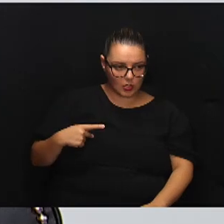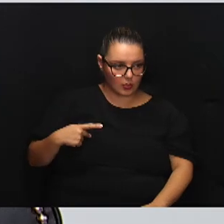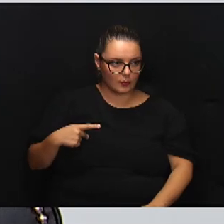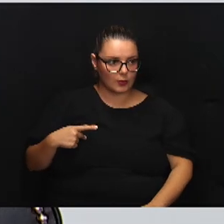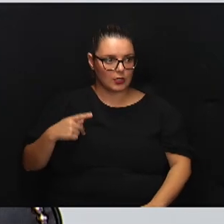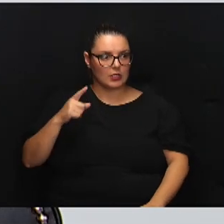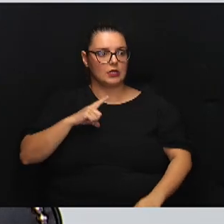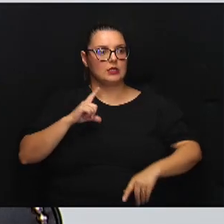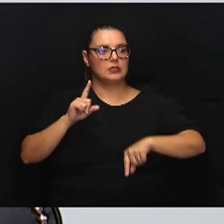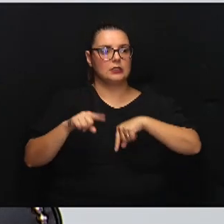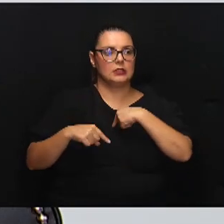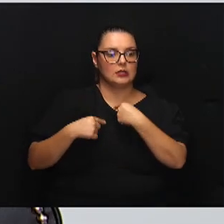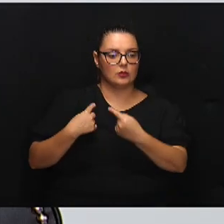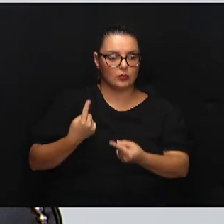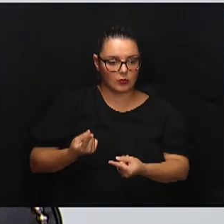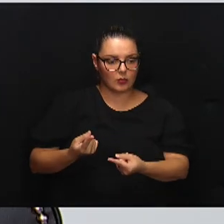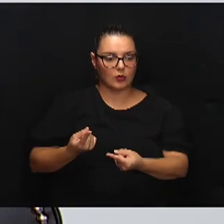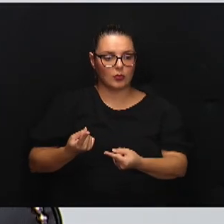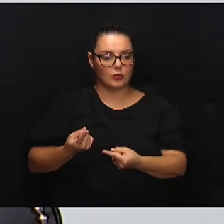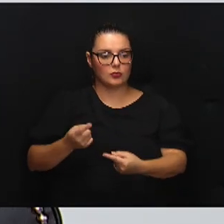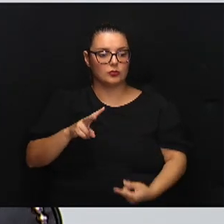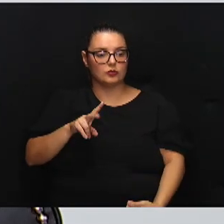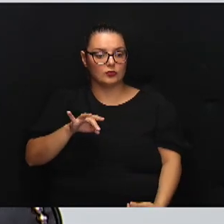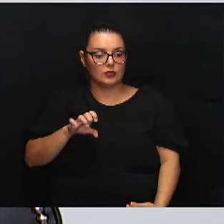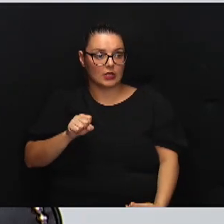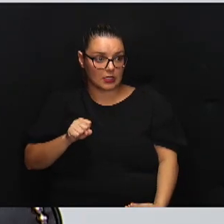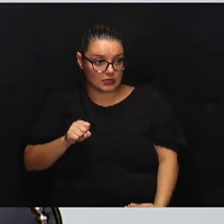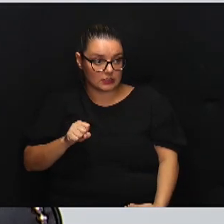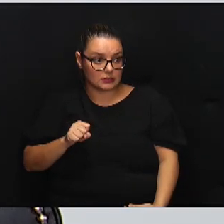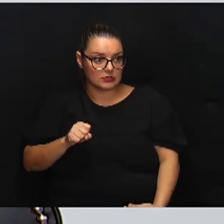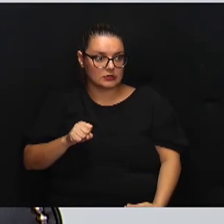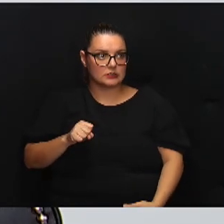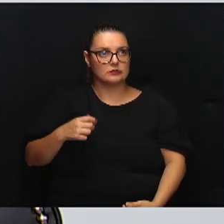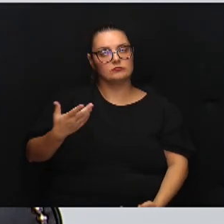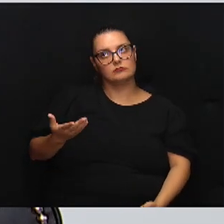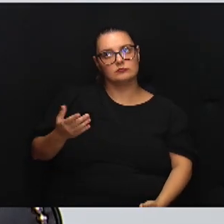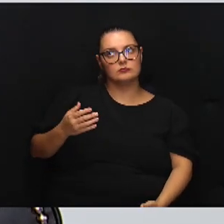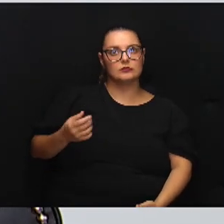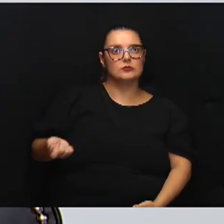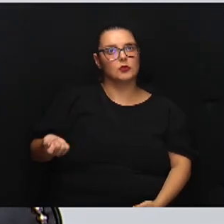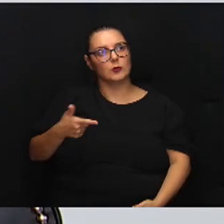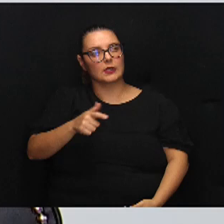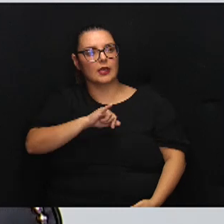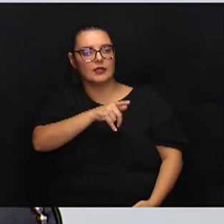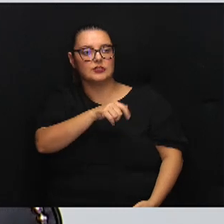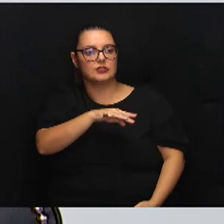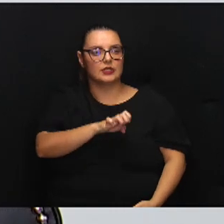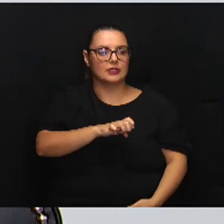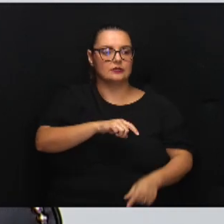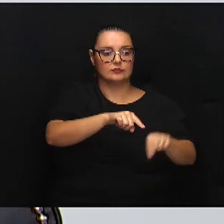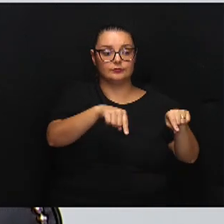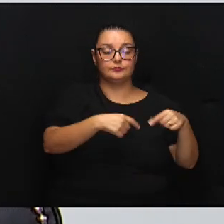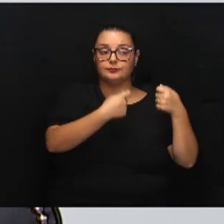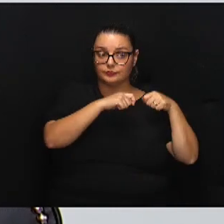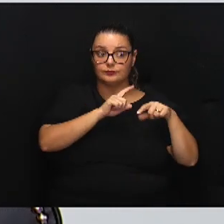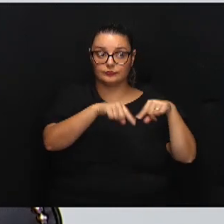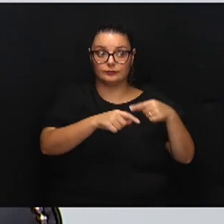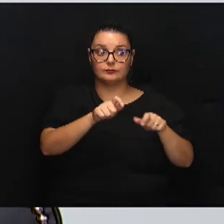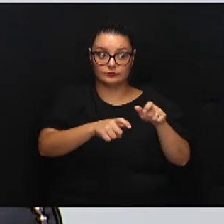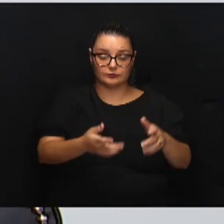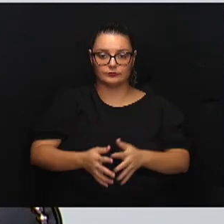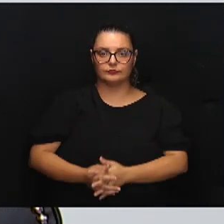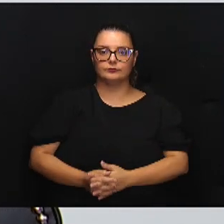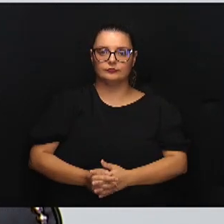um outro viés no seu negócio daquela Jaque que atendia em um salão que era de uma outra